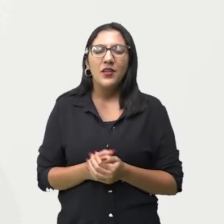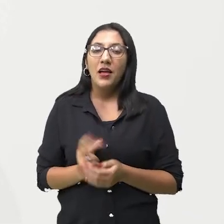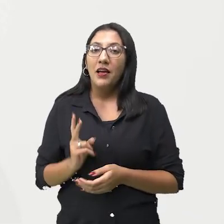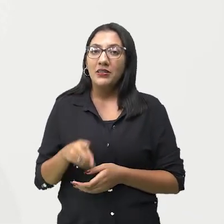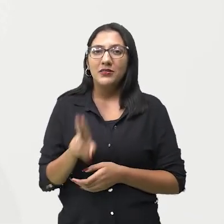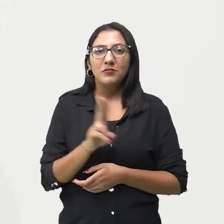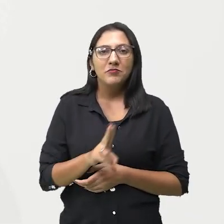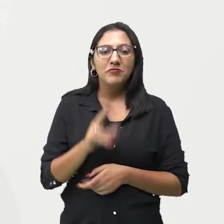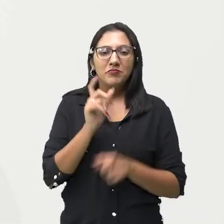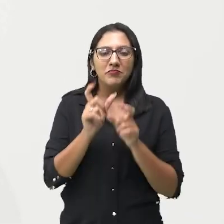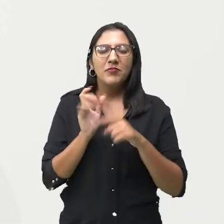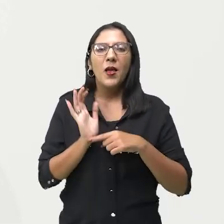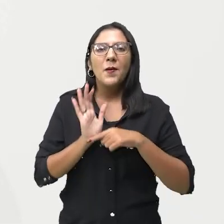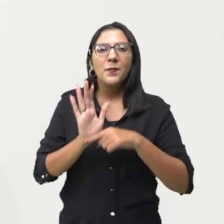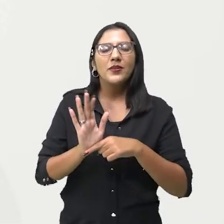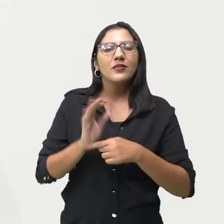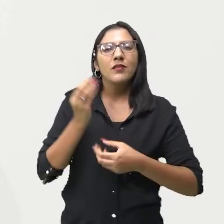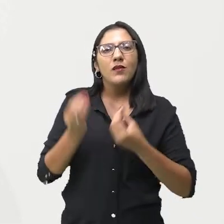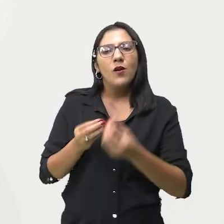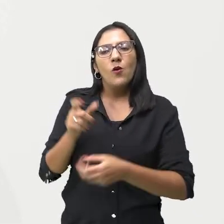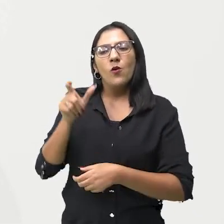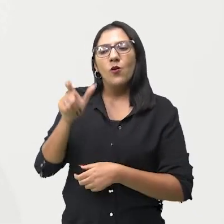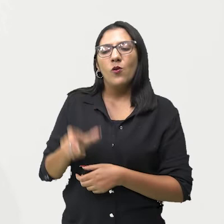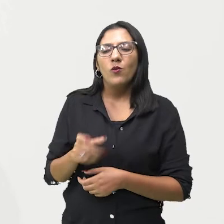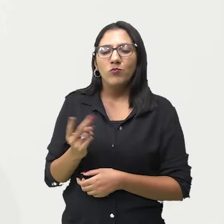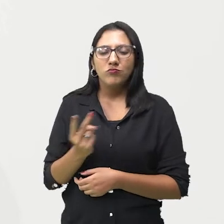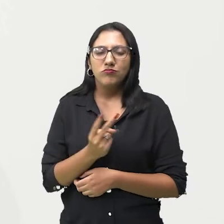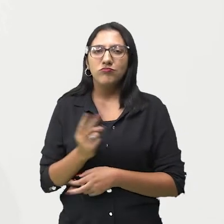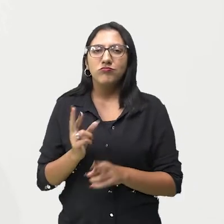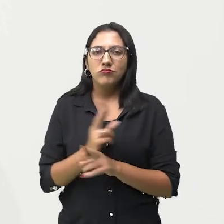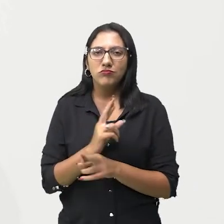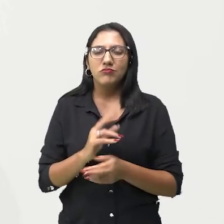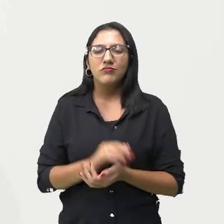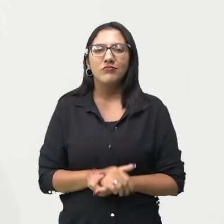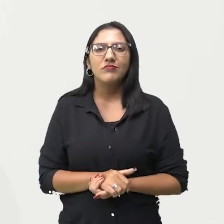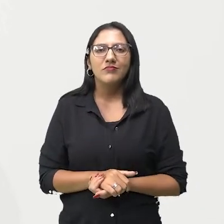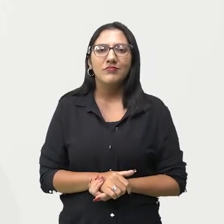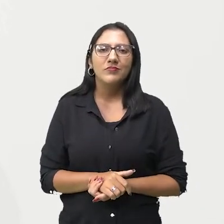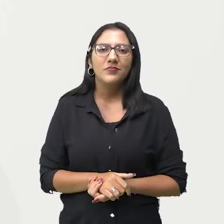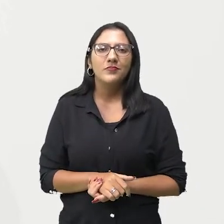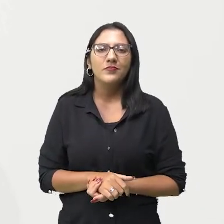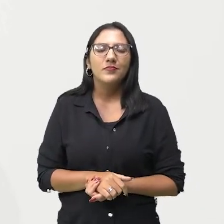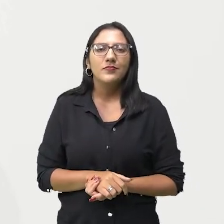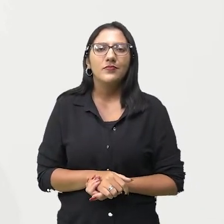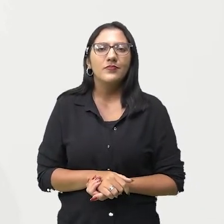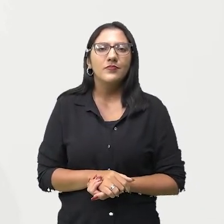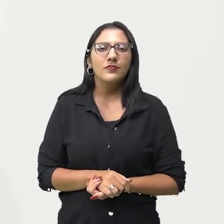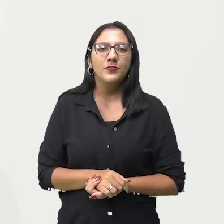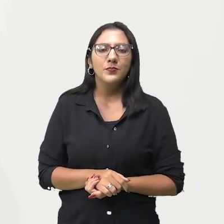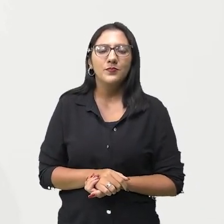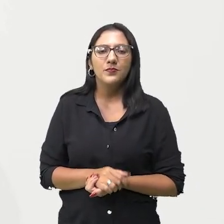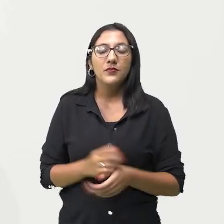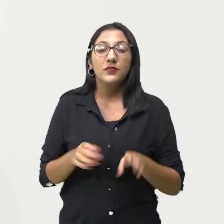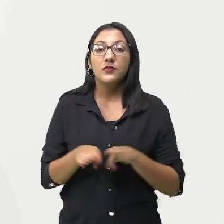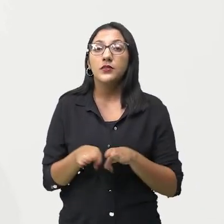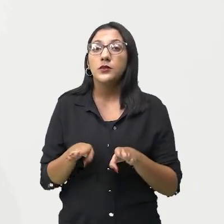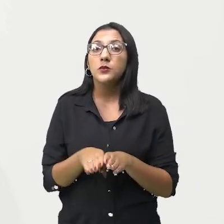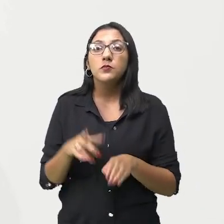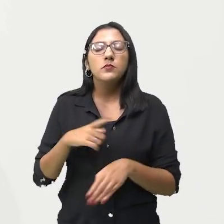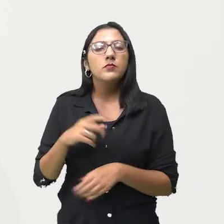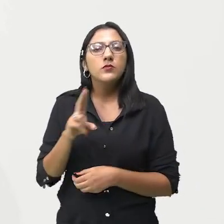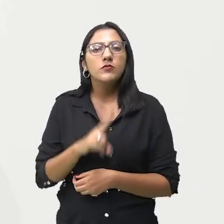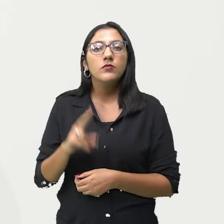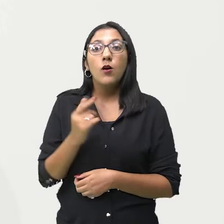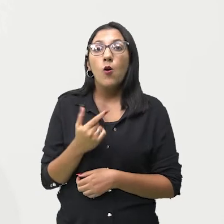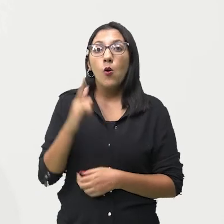momento em que ele está mostrando os hábitos da raposa, tá bom? E aí, ele ainda